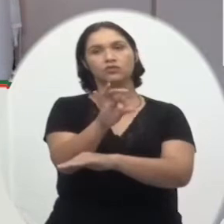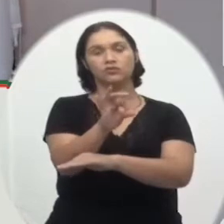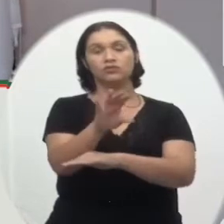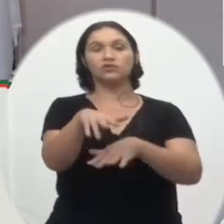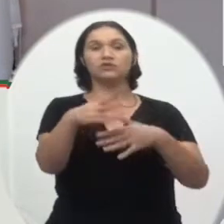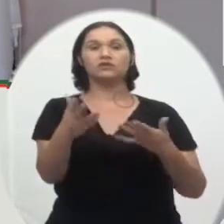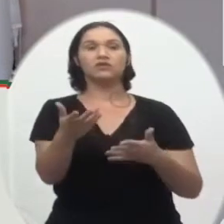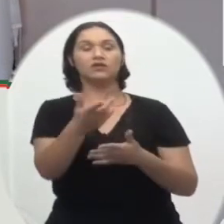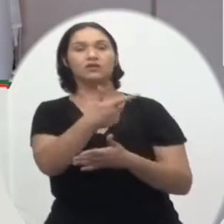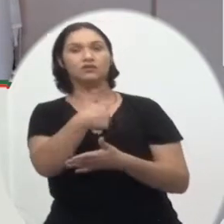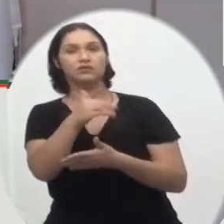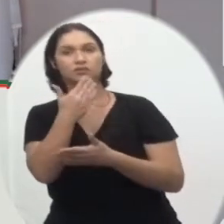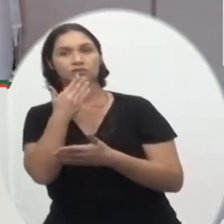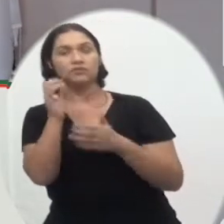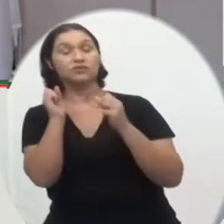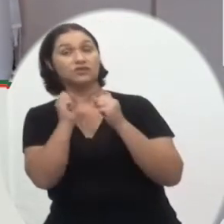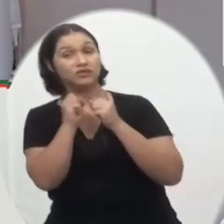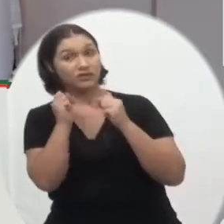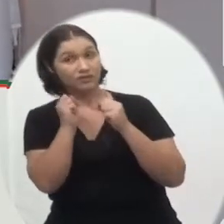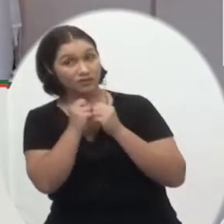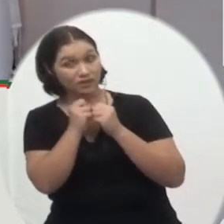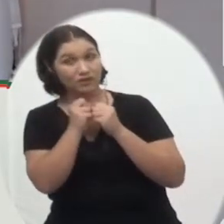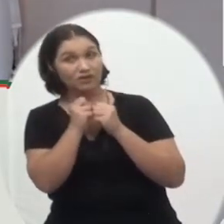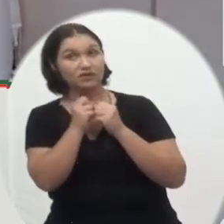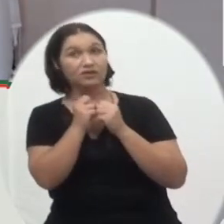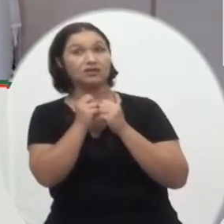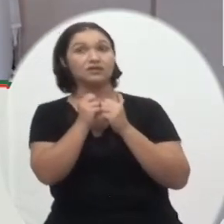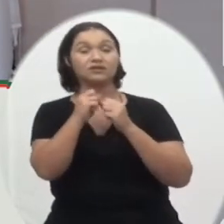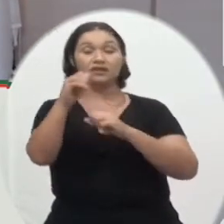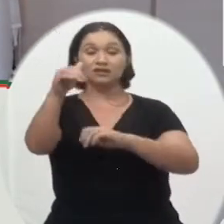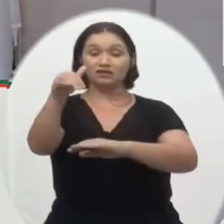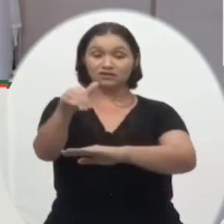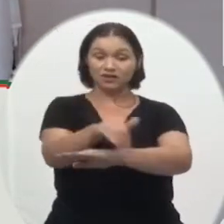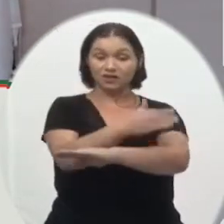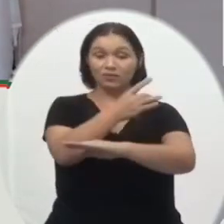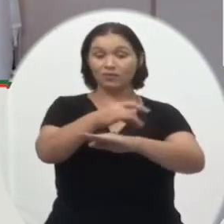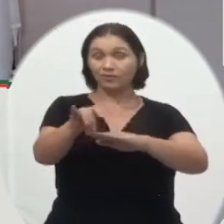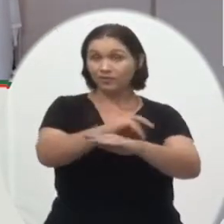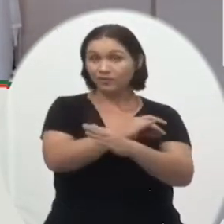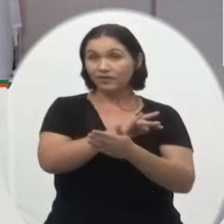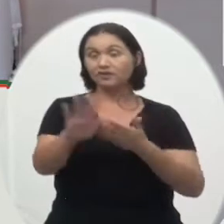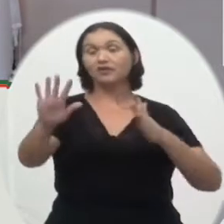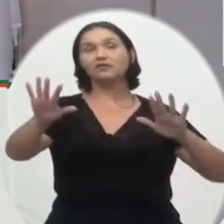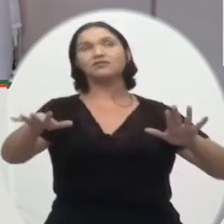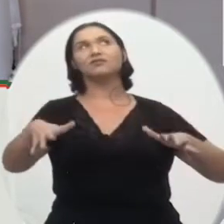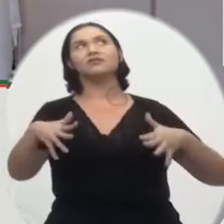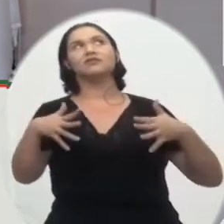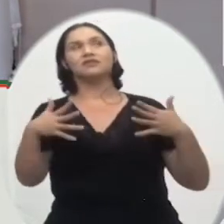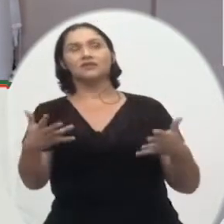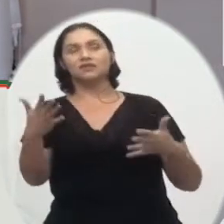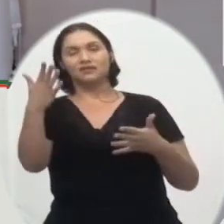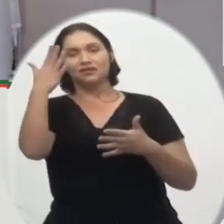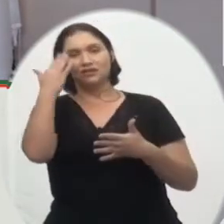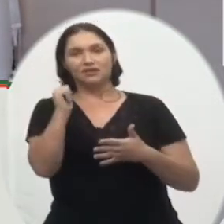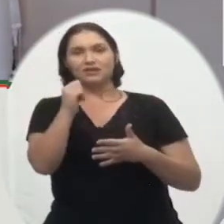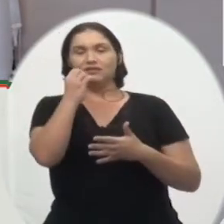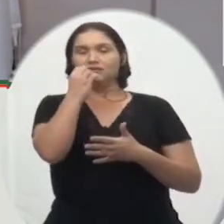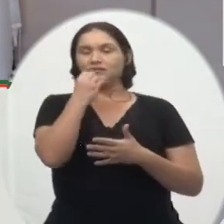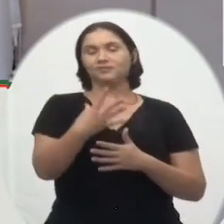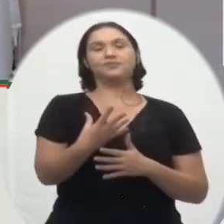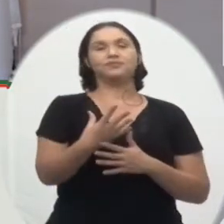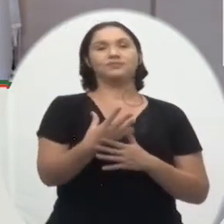pede essa informação à secretária Kátia e também ao prefeito municipal, e que se coloque em prática, né, que com certeza vai